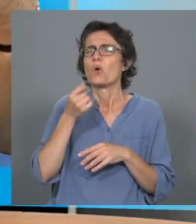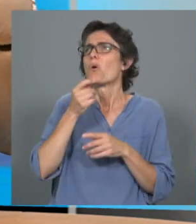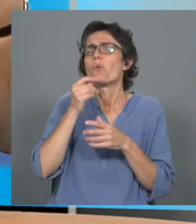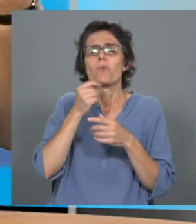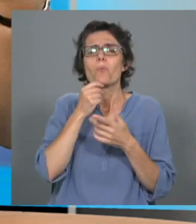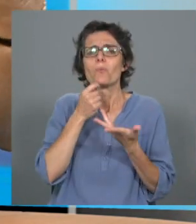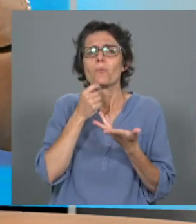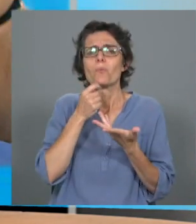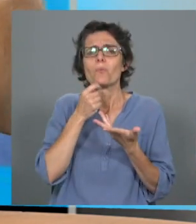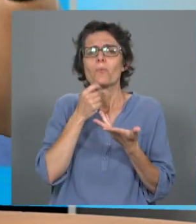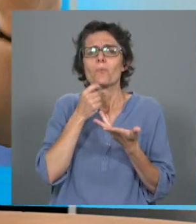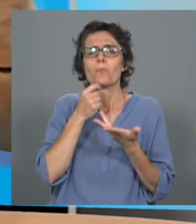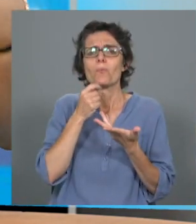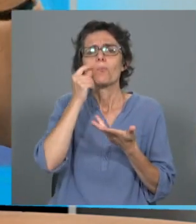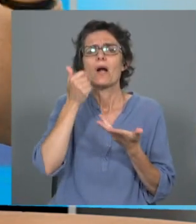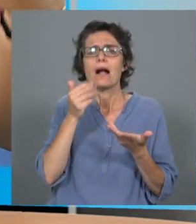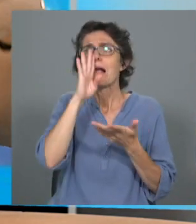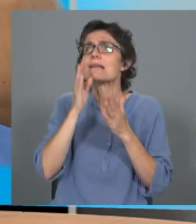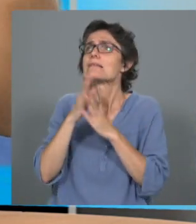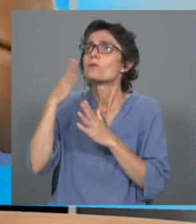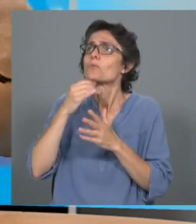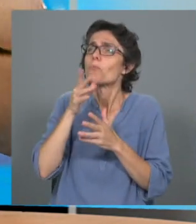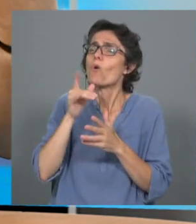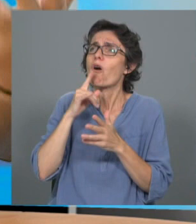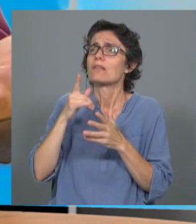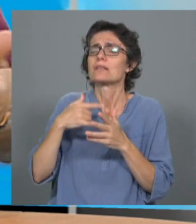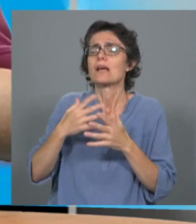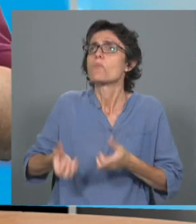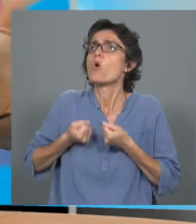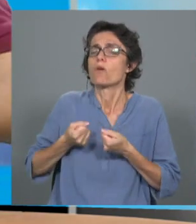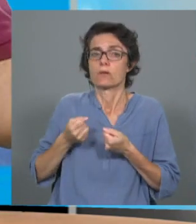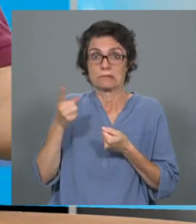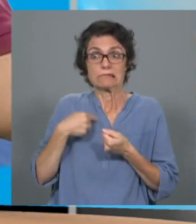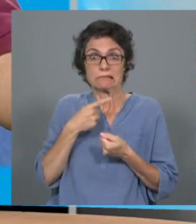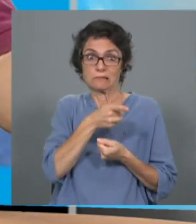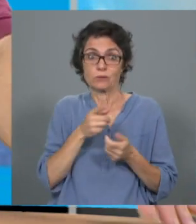espírito. Faça-se como tu entendes, faça-se a tua vontade. Quer dizer,